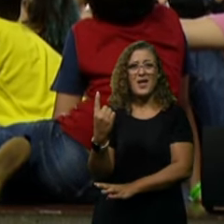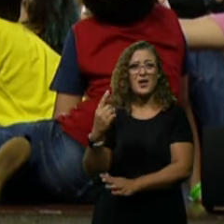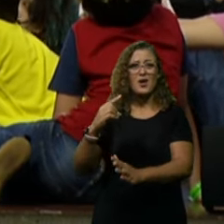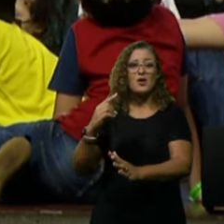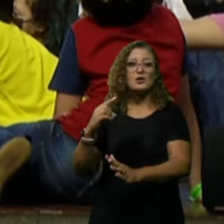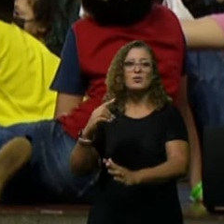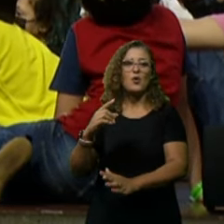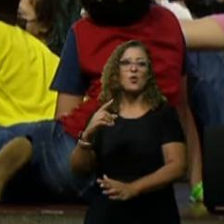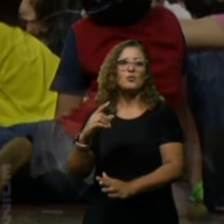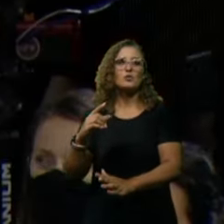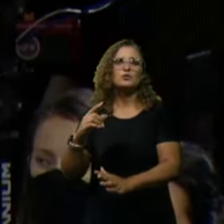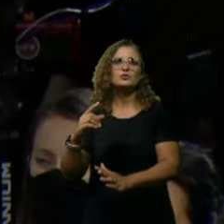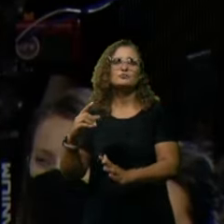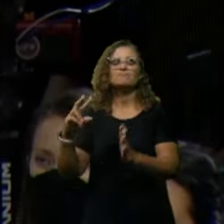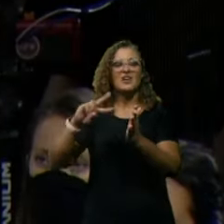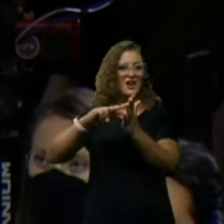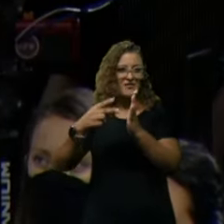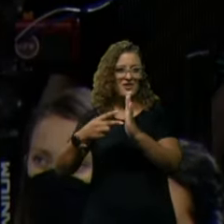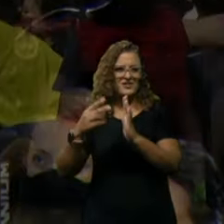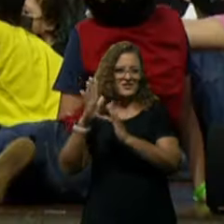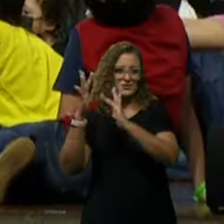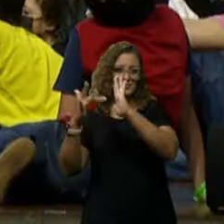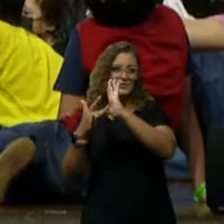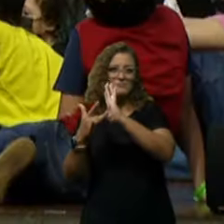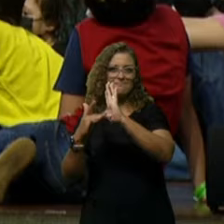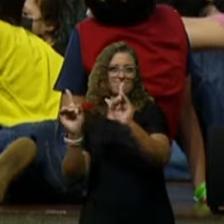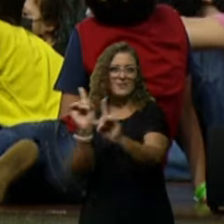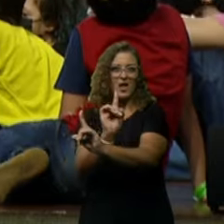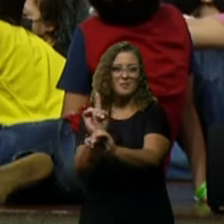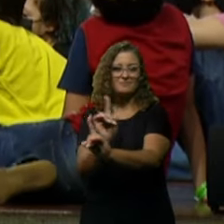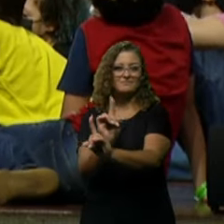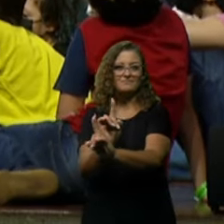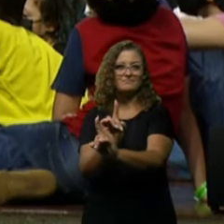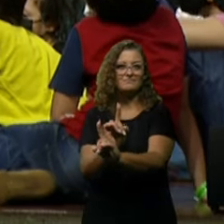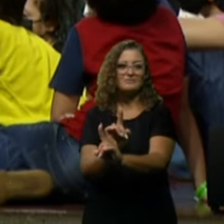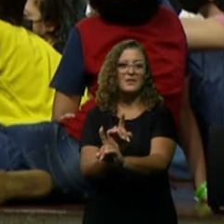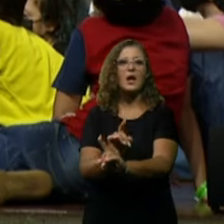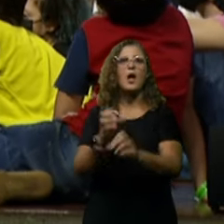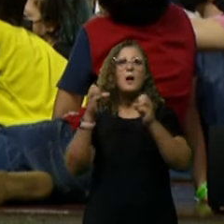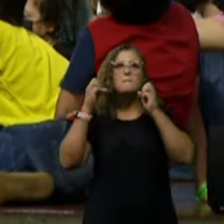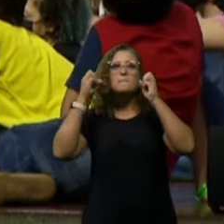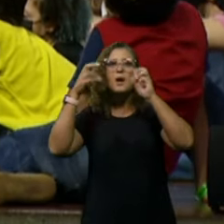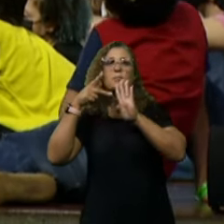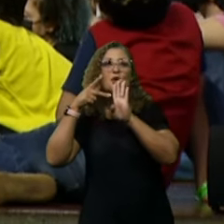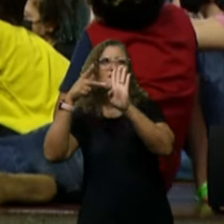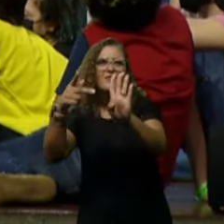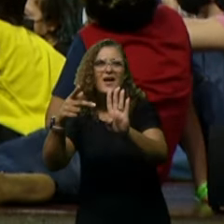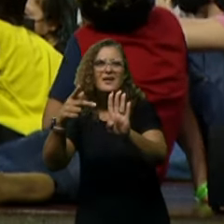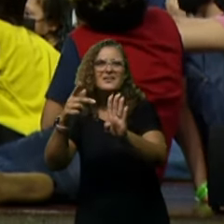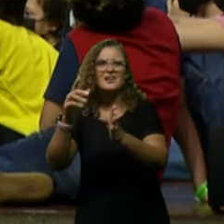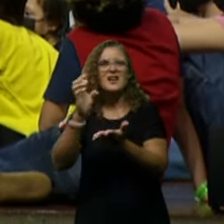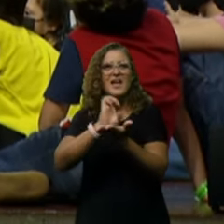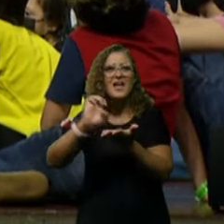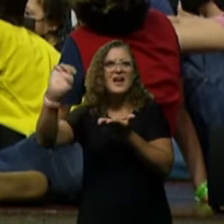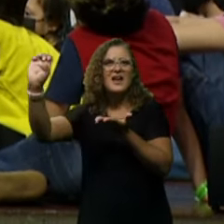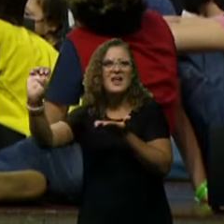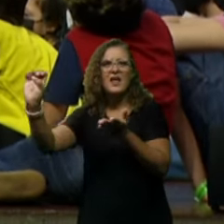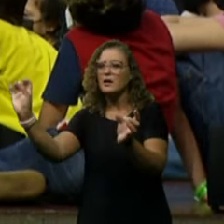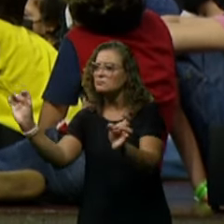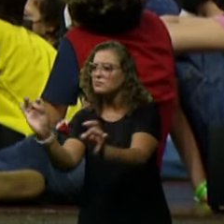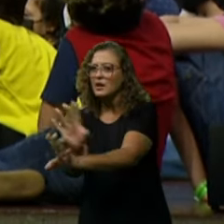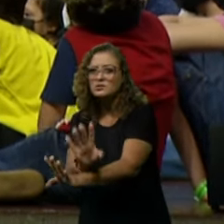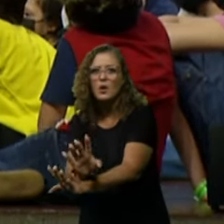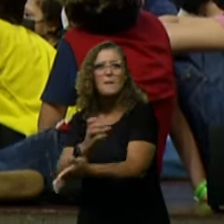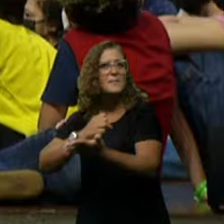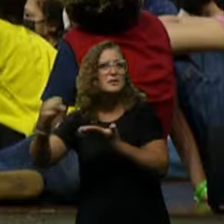Profetas Eu pretendo Moisés passa Elias faça é porque tudo que